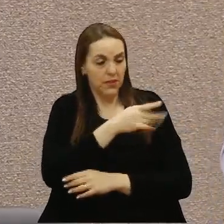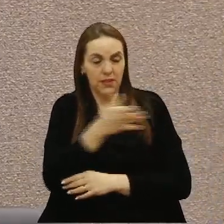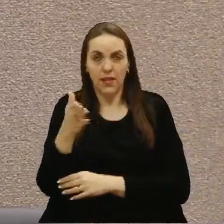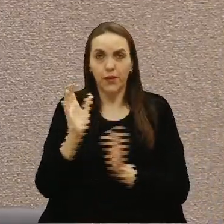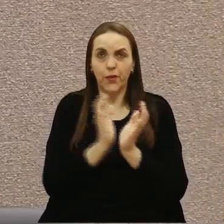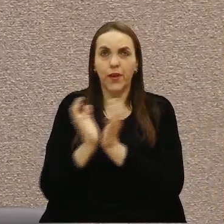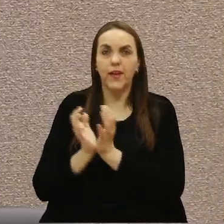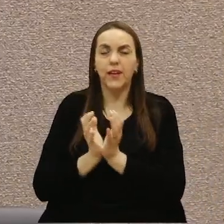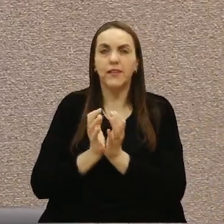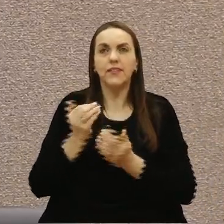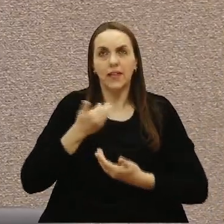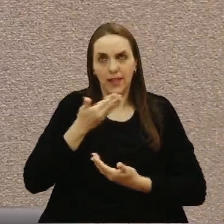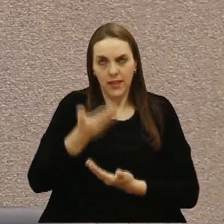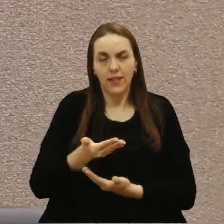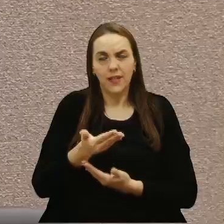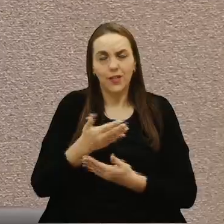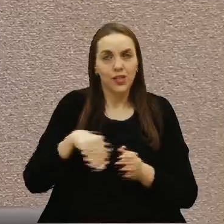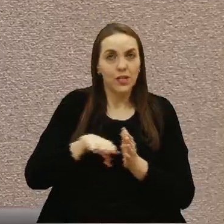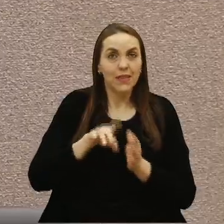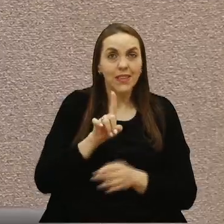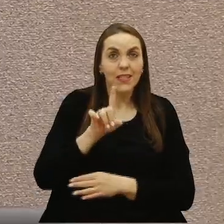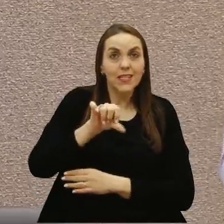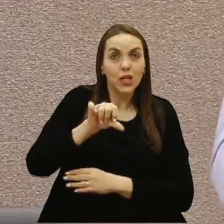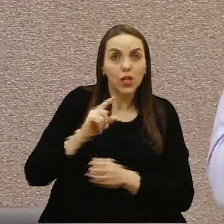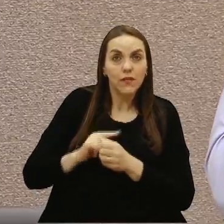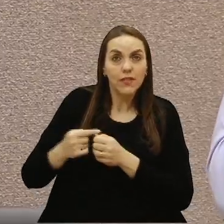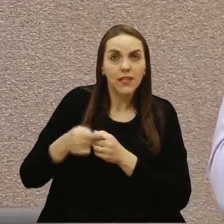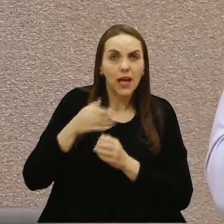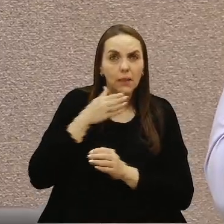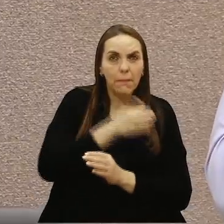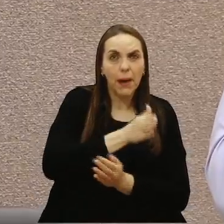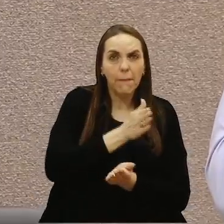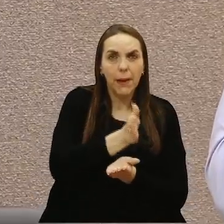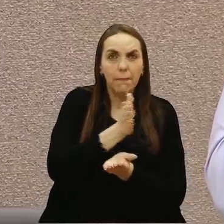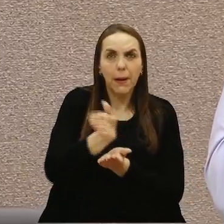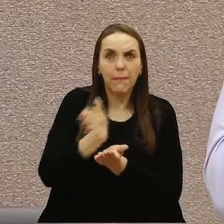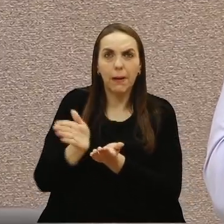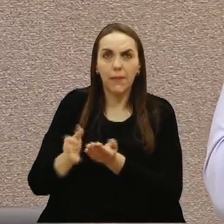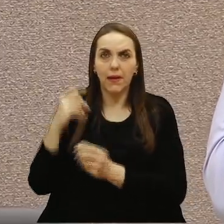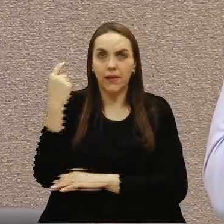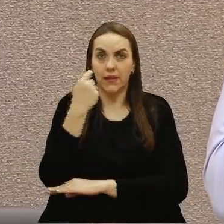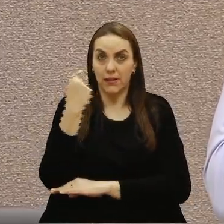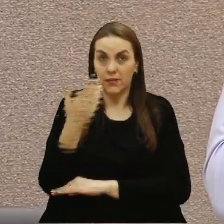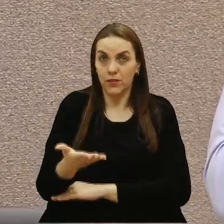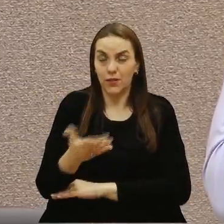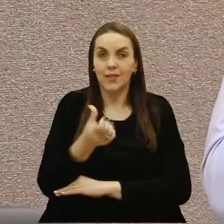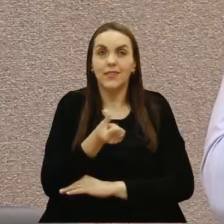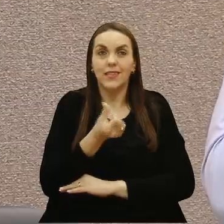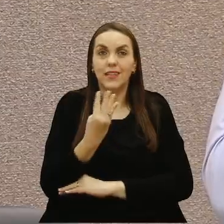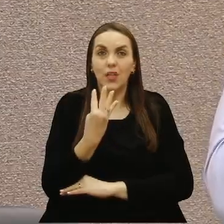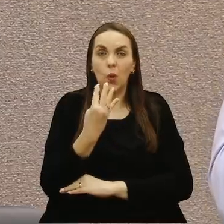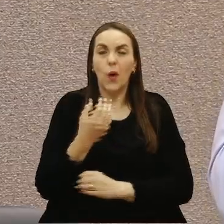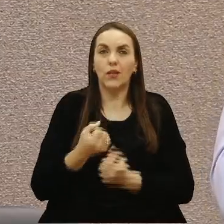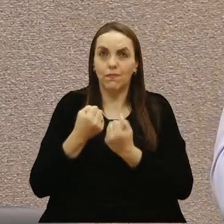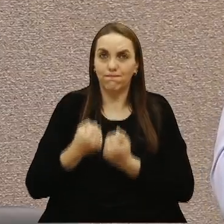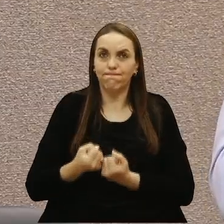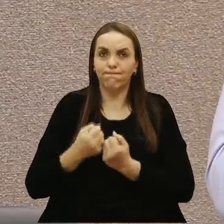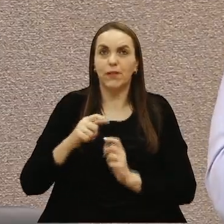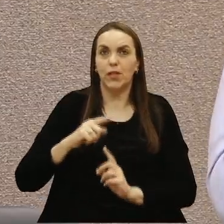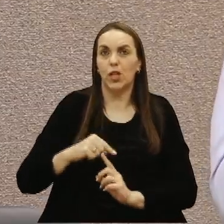colegas, nós chegamos em cerca de 19 municípios do Rio Grande do Sul, com 64 toneladas de